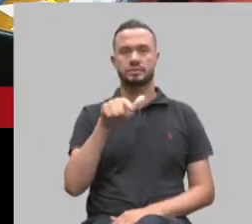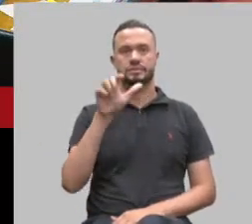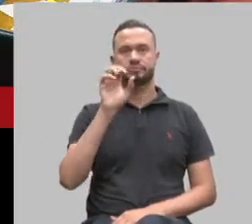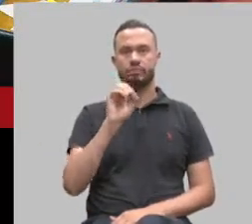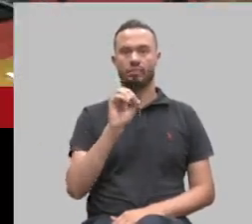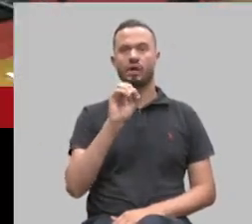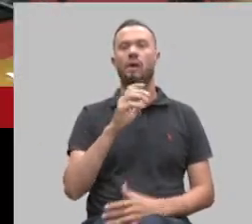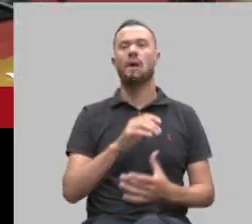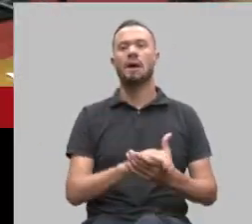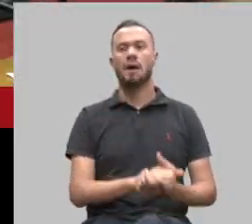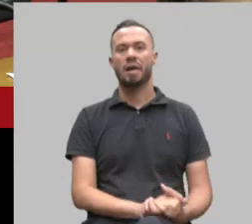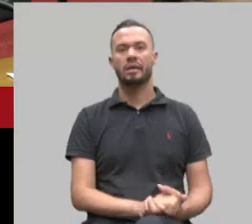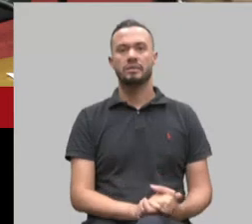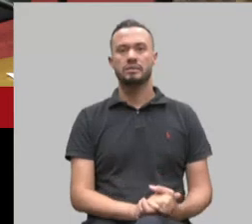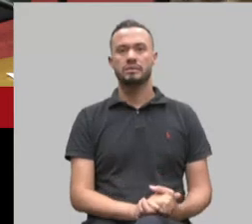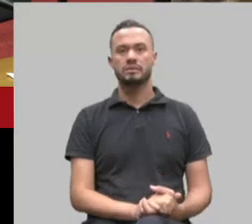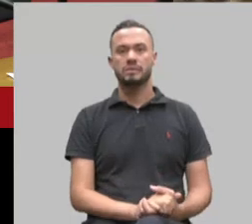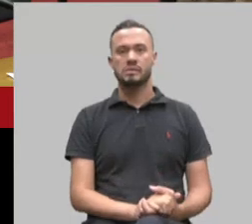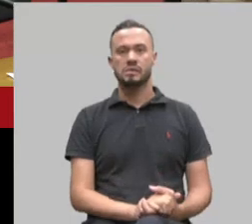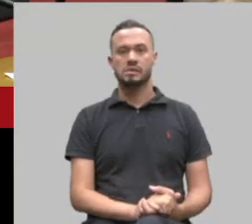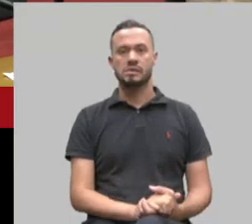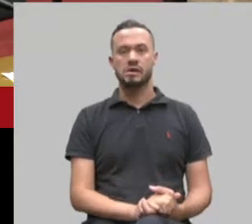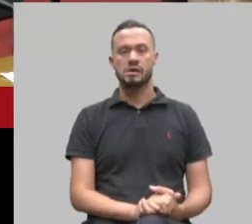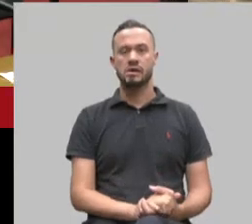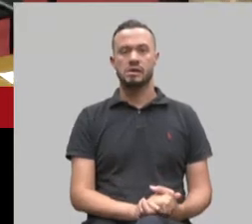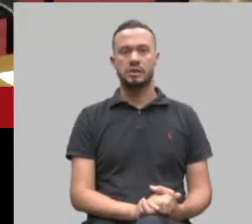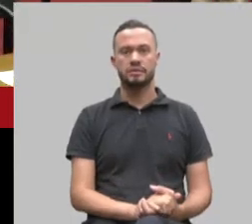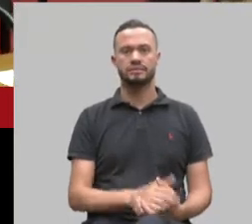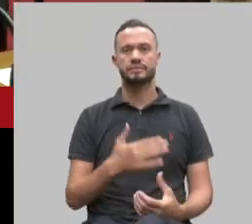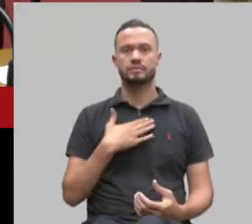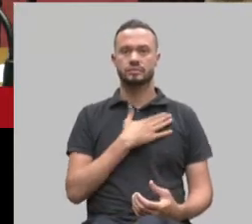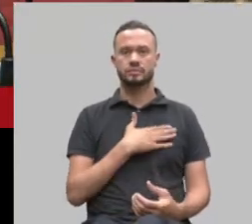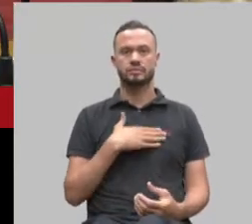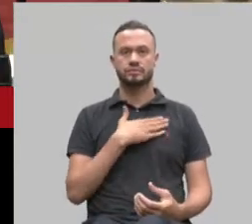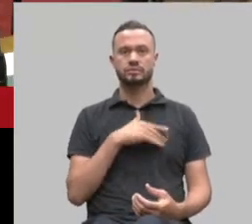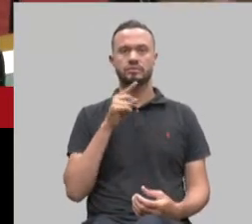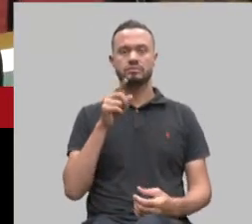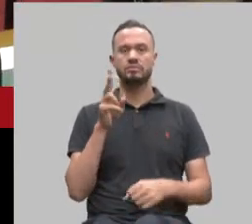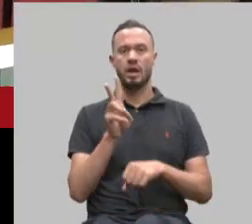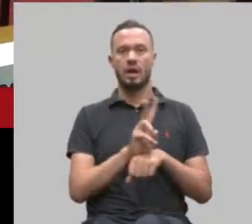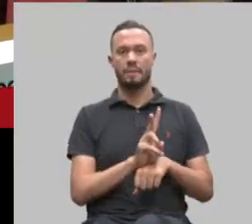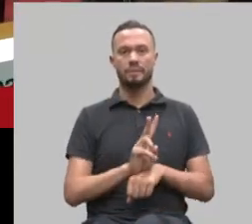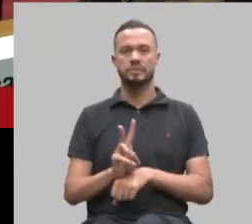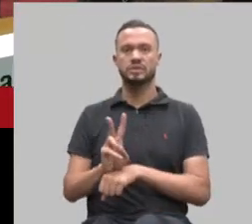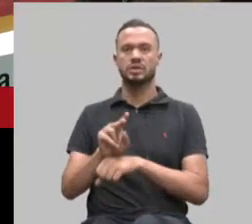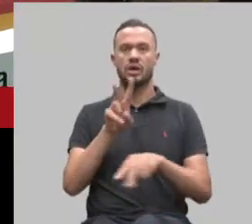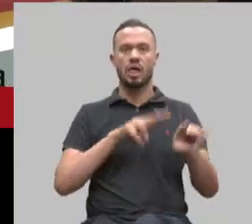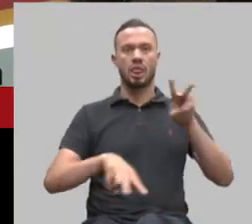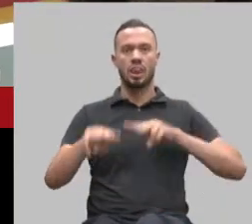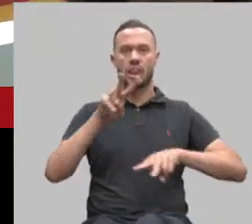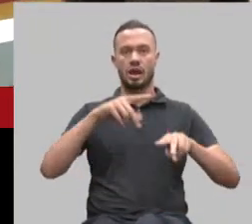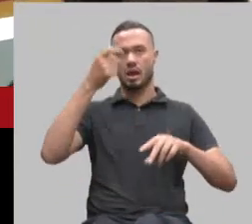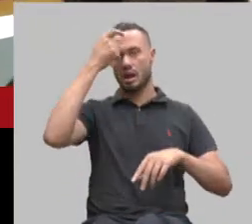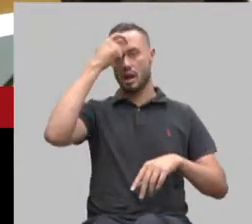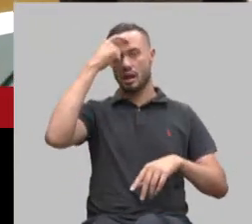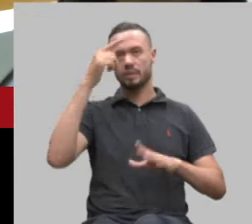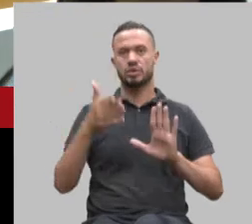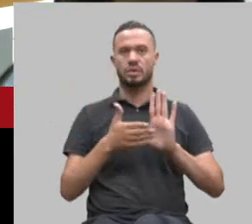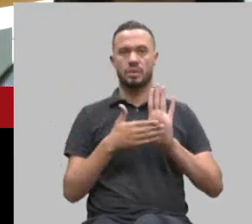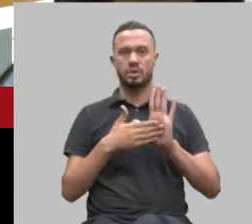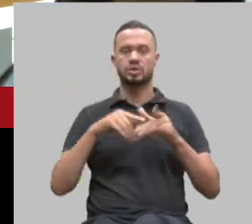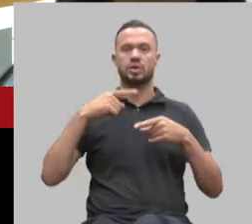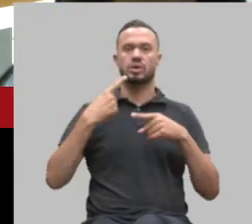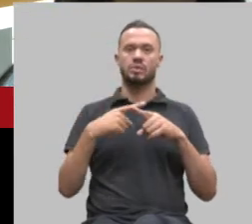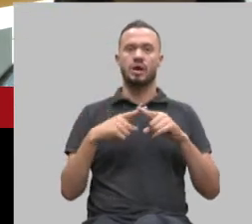médium pirc eu gostaria que vocês examinassem a mente e a ideologia sobre essa proposta pois essa